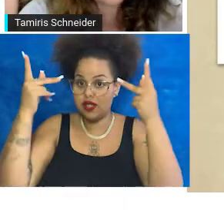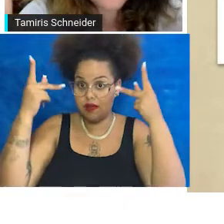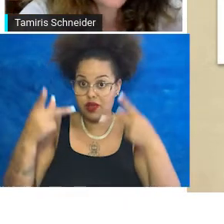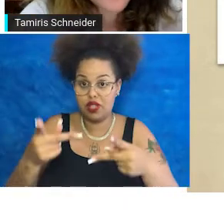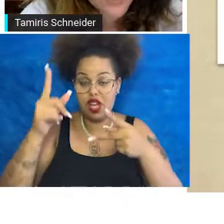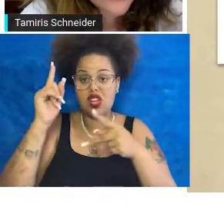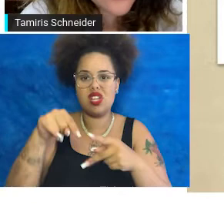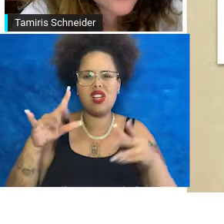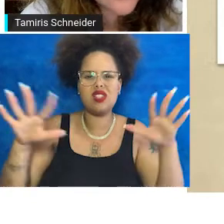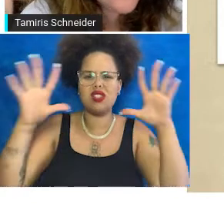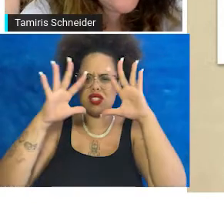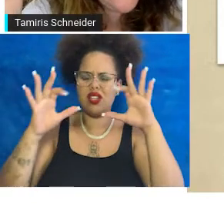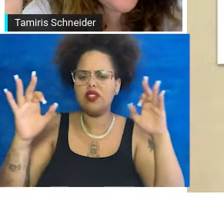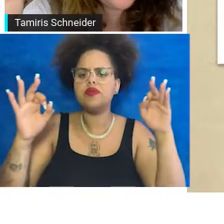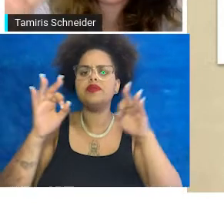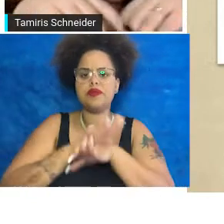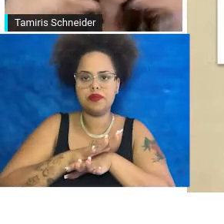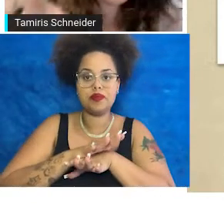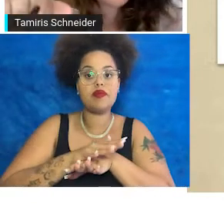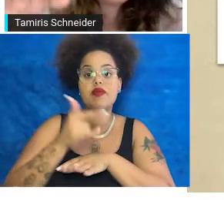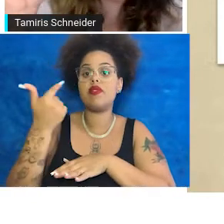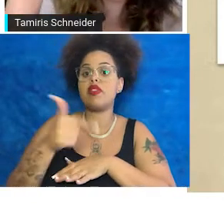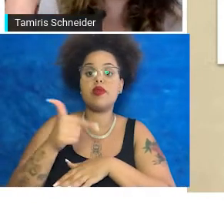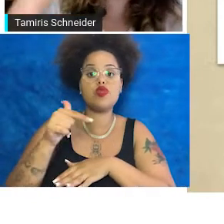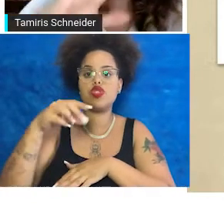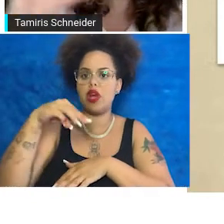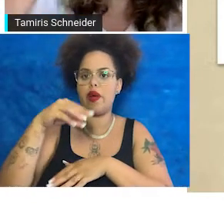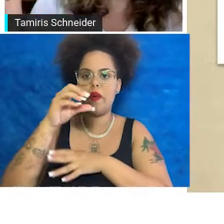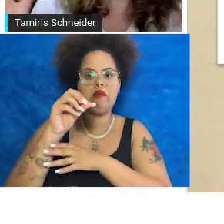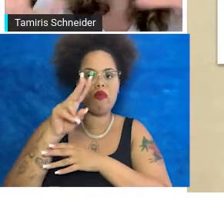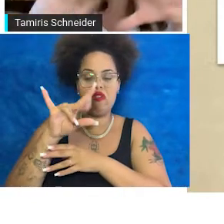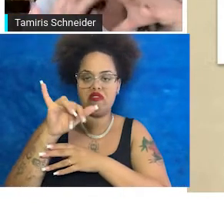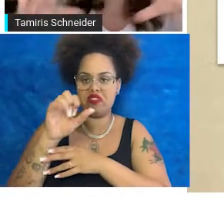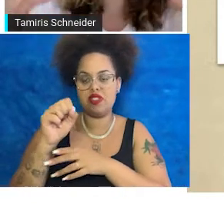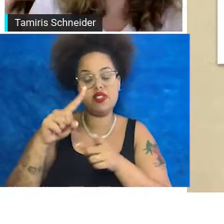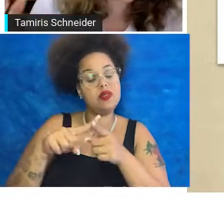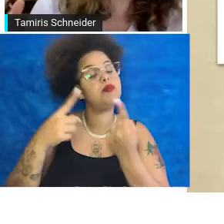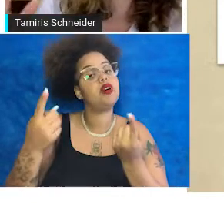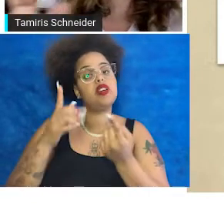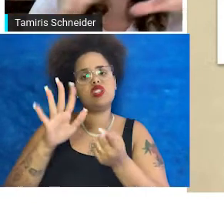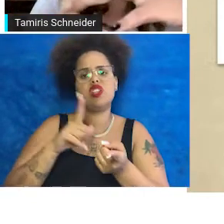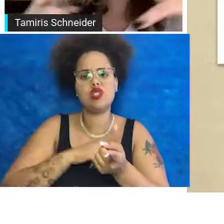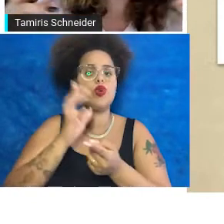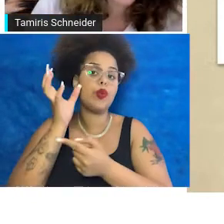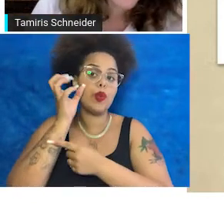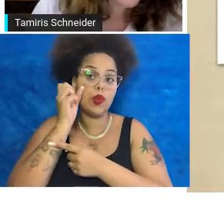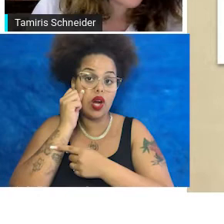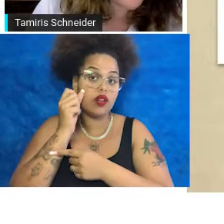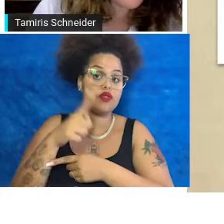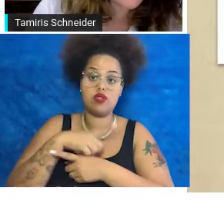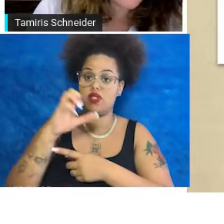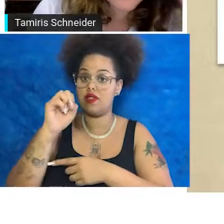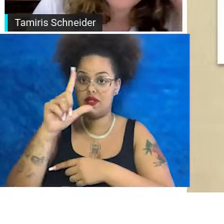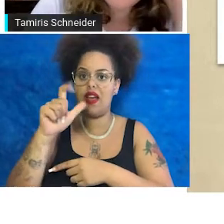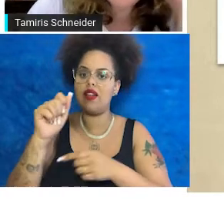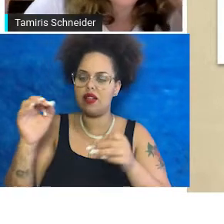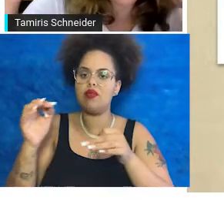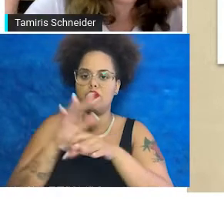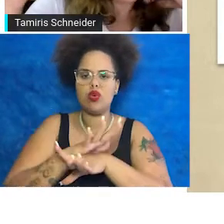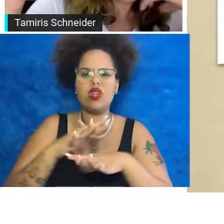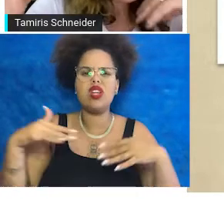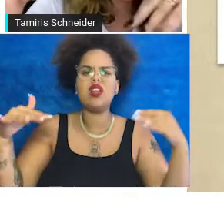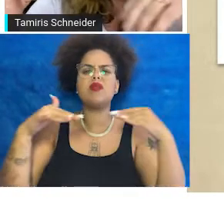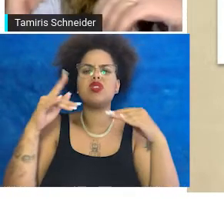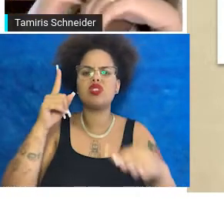eram cenários prontos, não tinham os móveis, mas, bom, já tinham quartos, já tinham salas prontas, era um ambiente